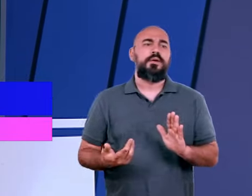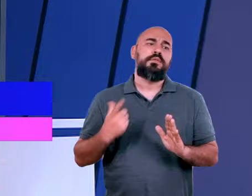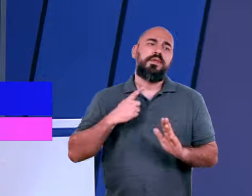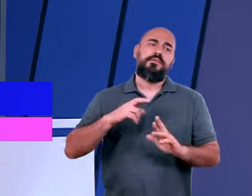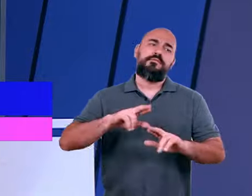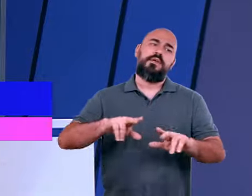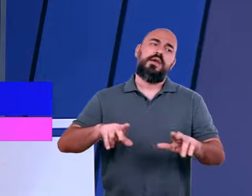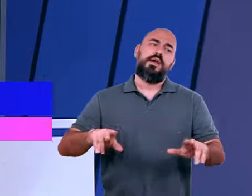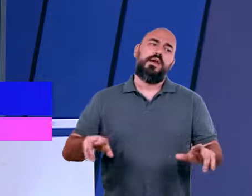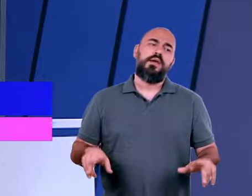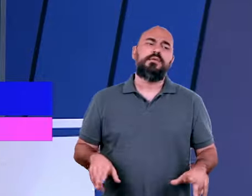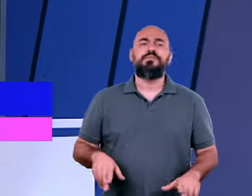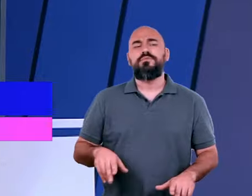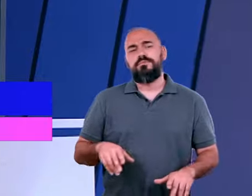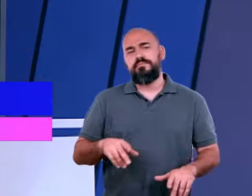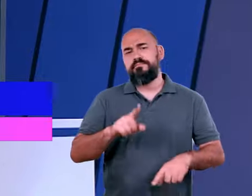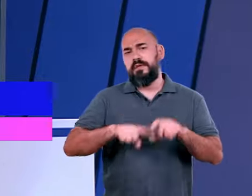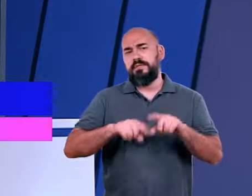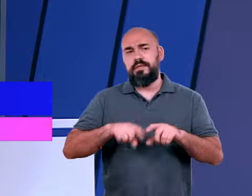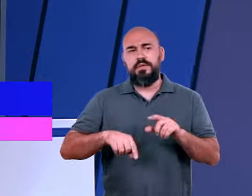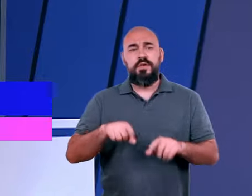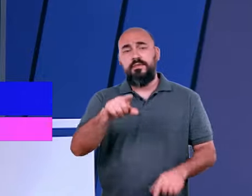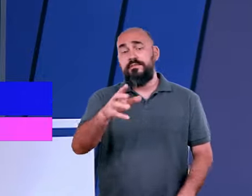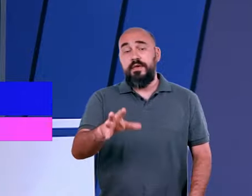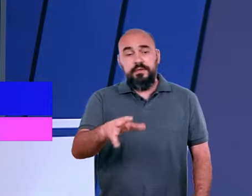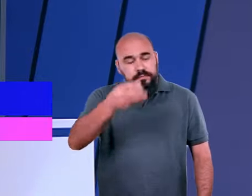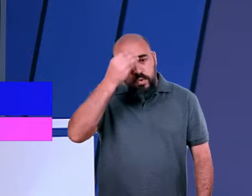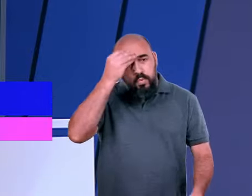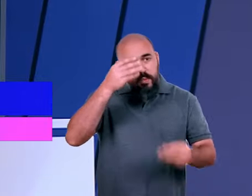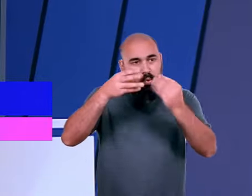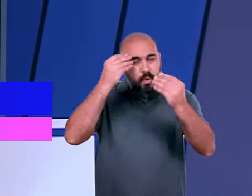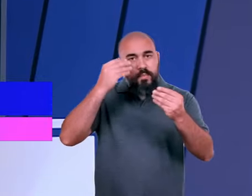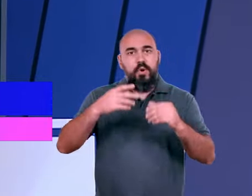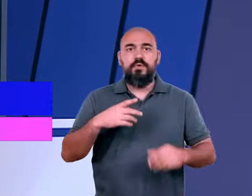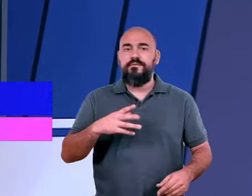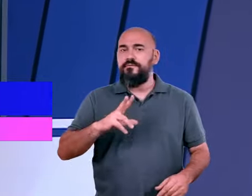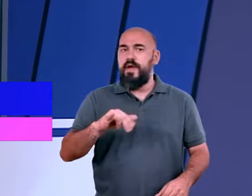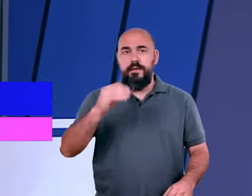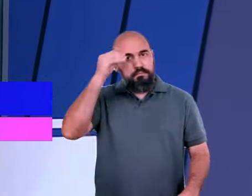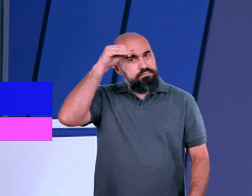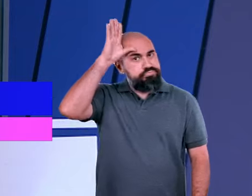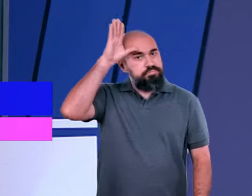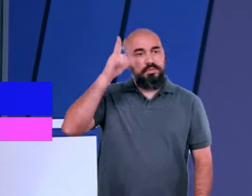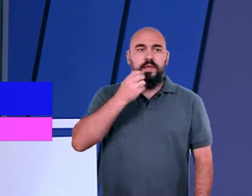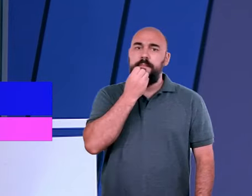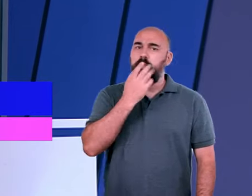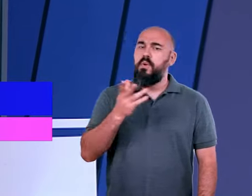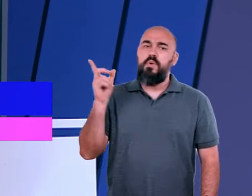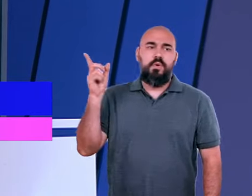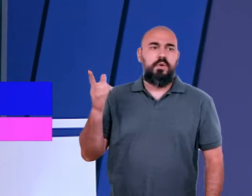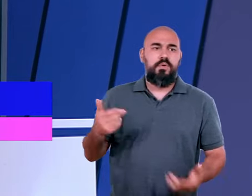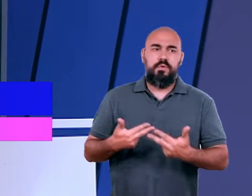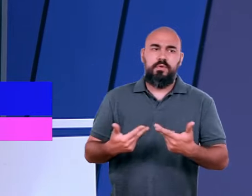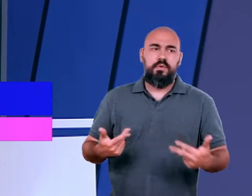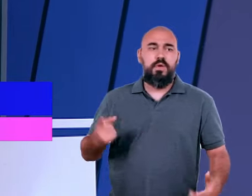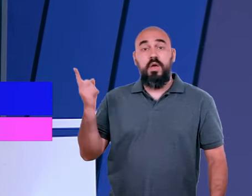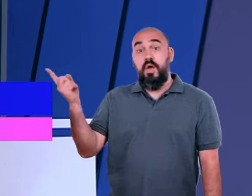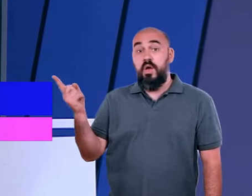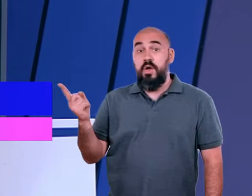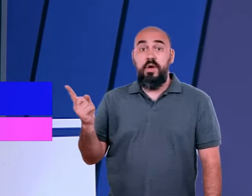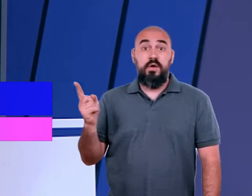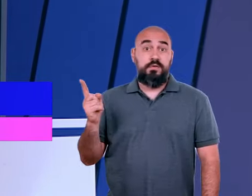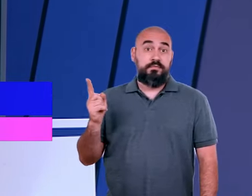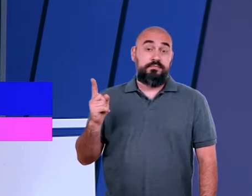sua disposição. Você vai aqui e você vai ser enriquecido, porque tem muita coisa boa aqui no NT Play. Você vai ver aqui o pastor